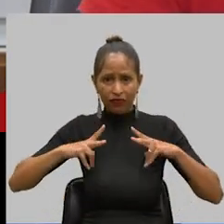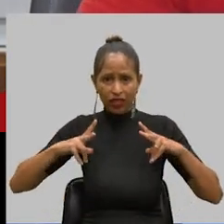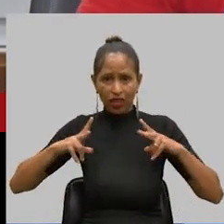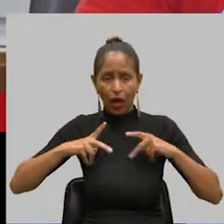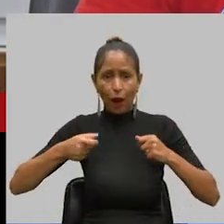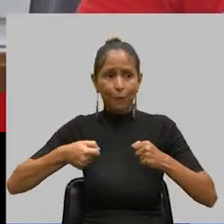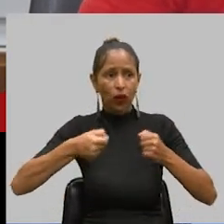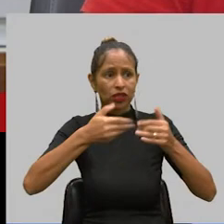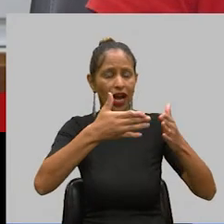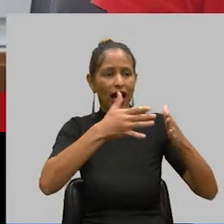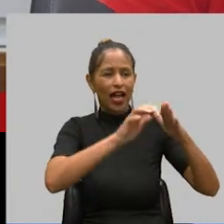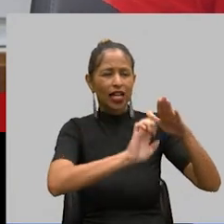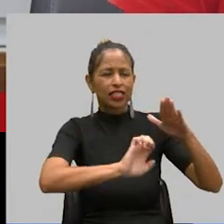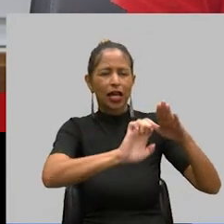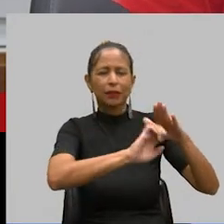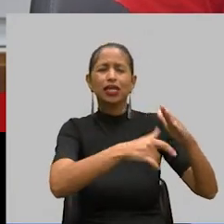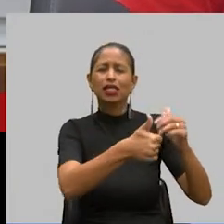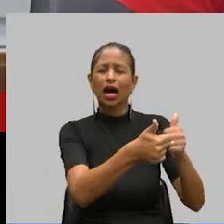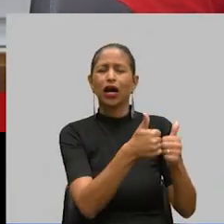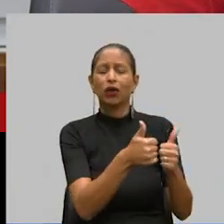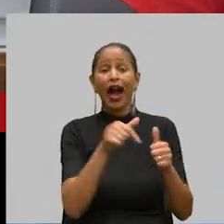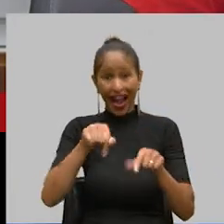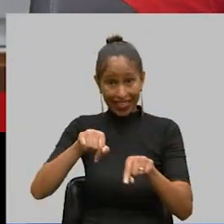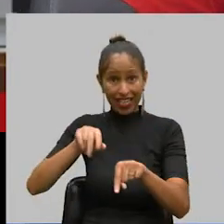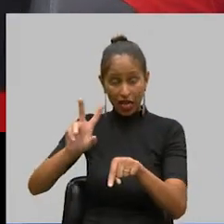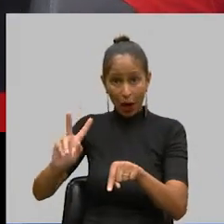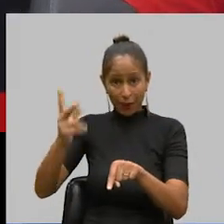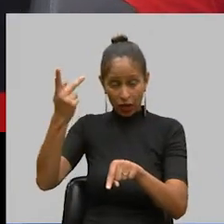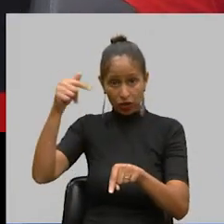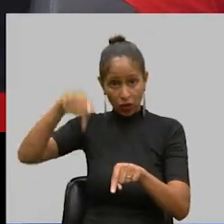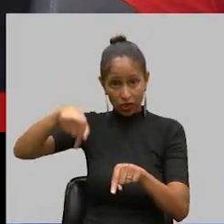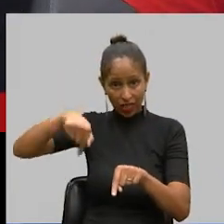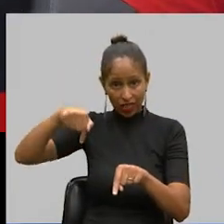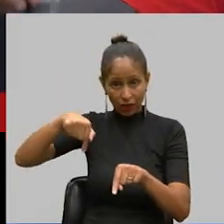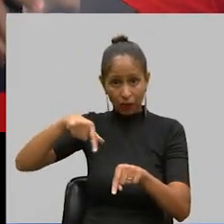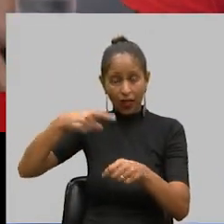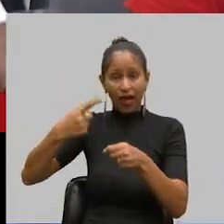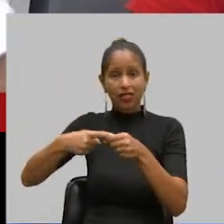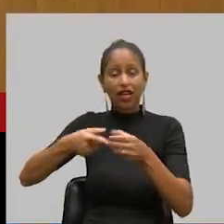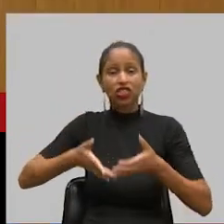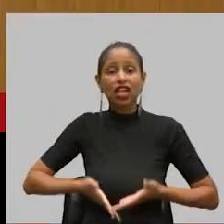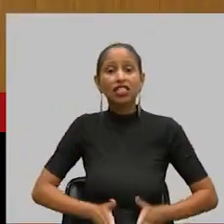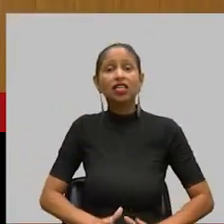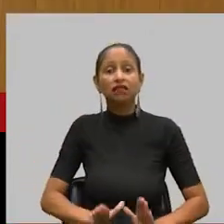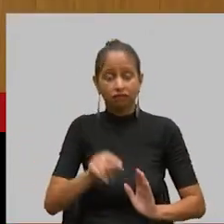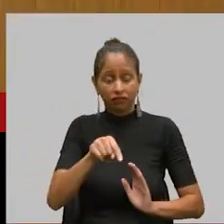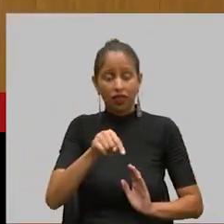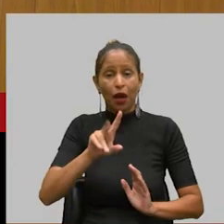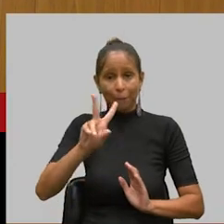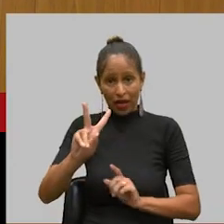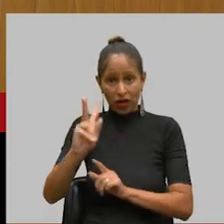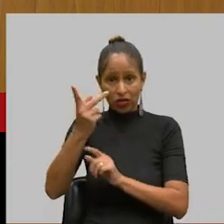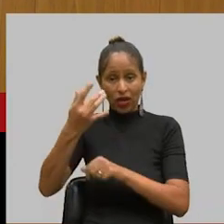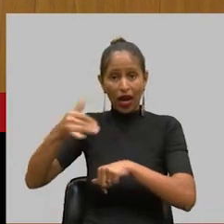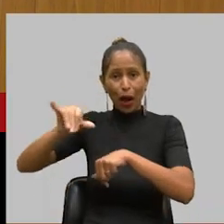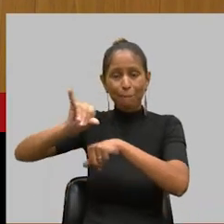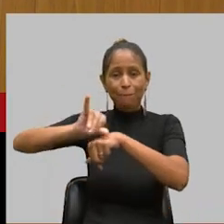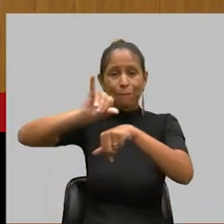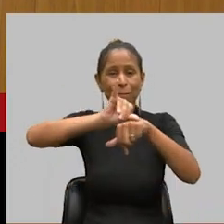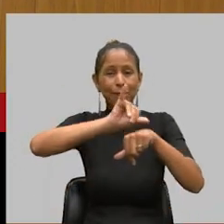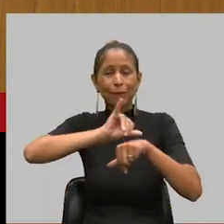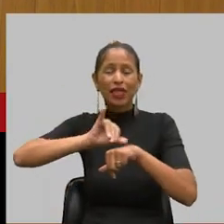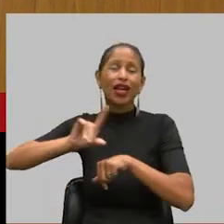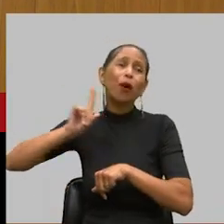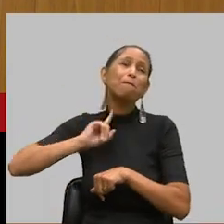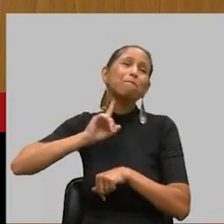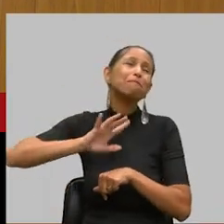paraa mão do empresário aqui em Belo Horizonte gente Belo Horizonte não é minha cidade que eu nasci só não Belo Horizonte é capital de todos os mineiros é